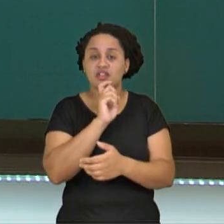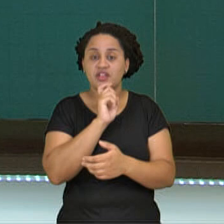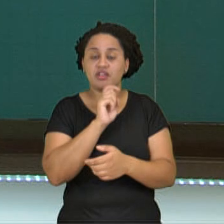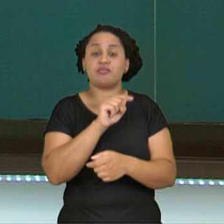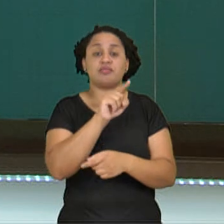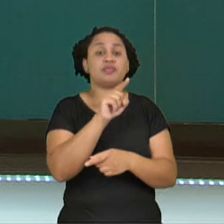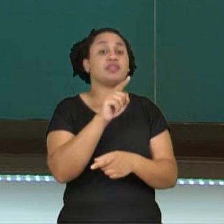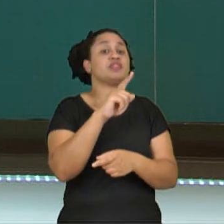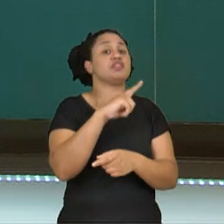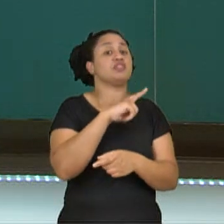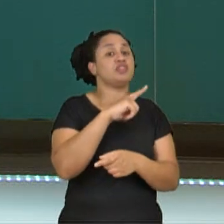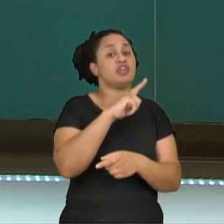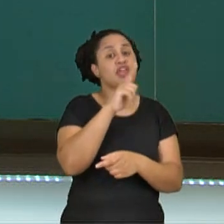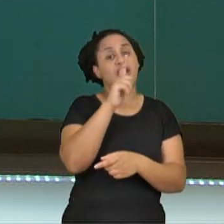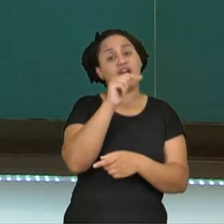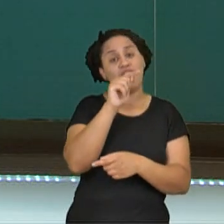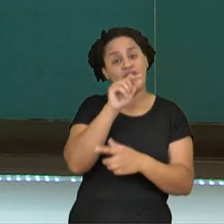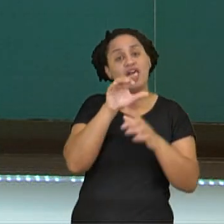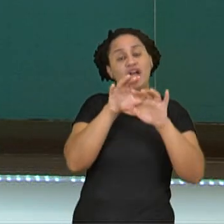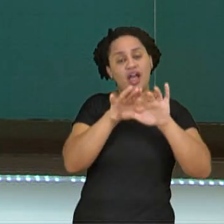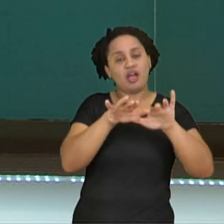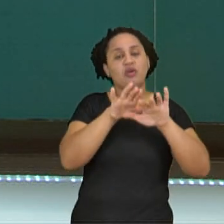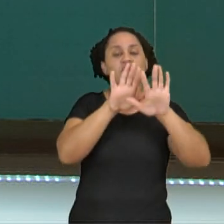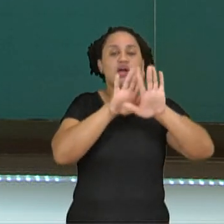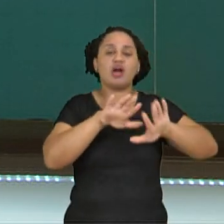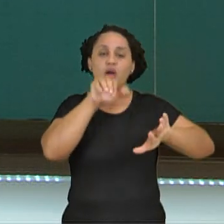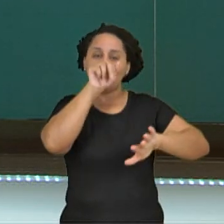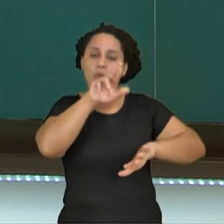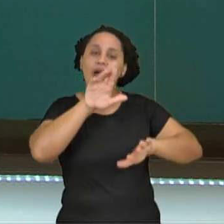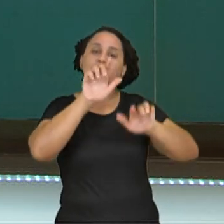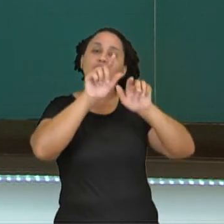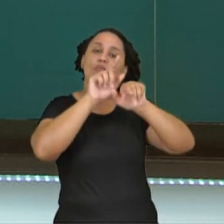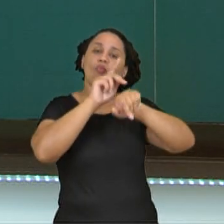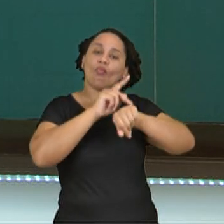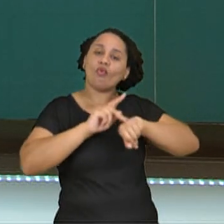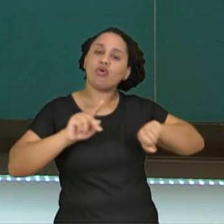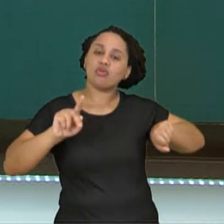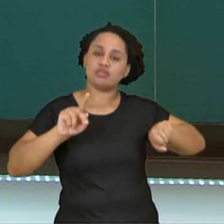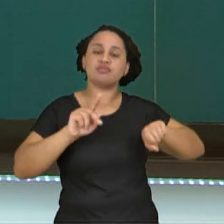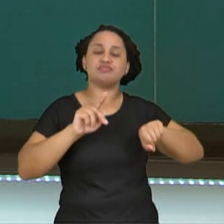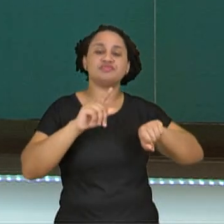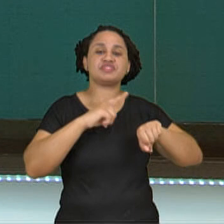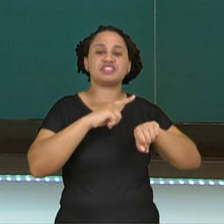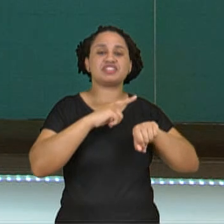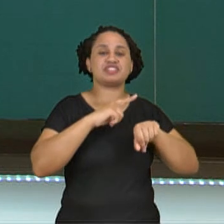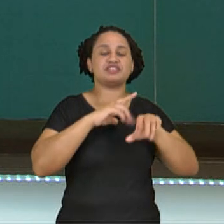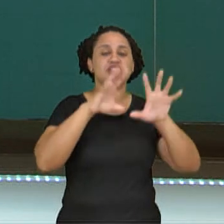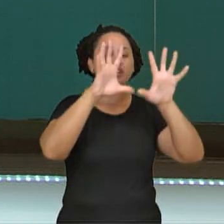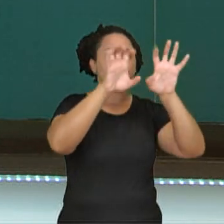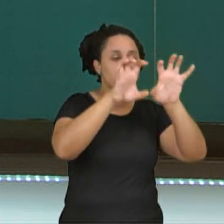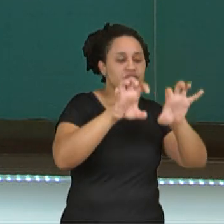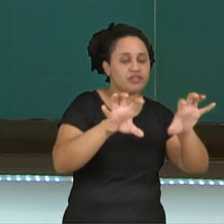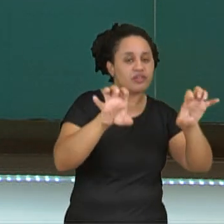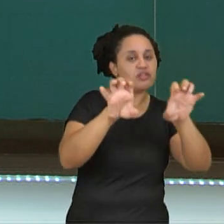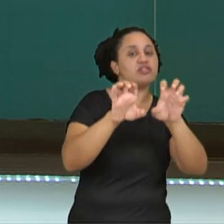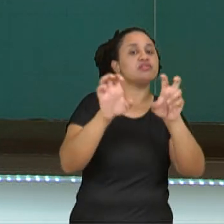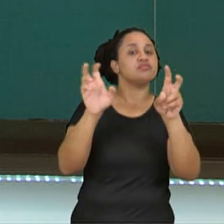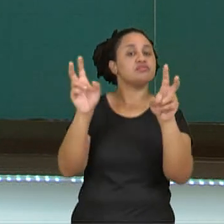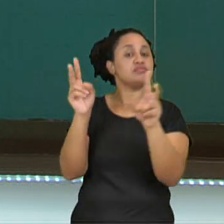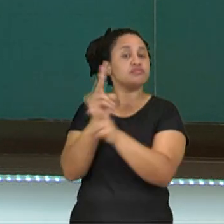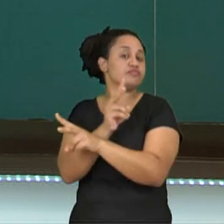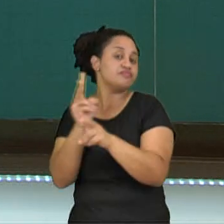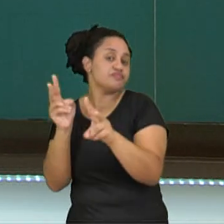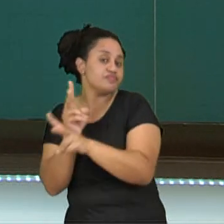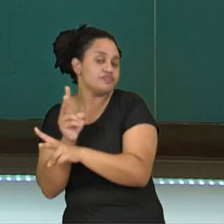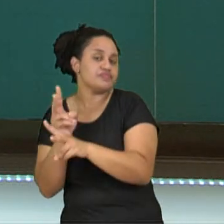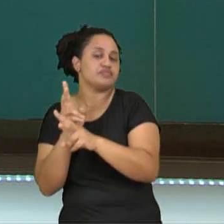tinha água, já tinha um ar puro, nuvens, vento. Com o passar do